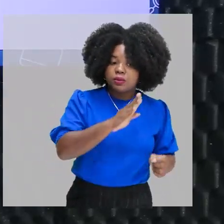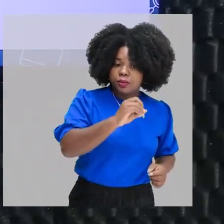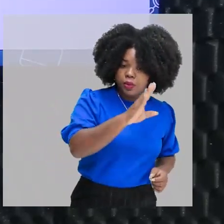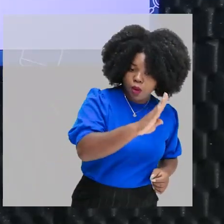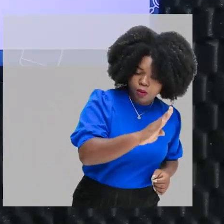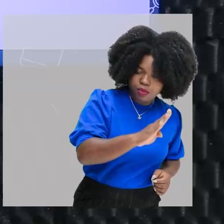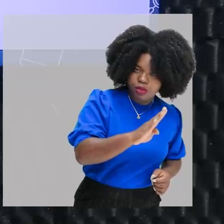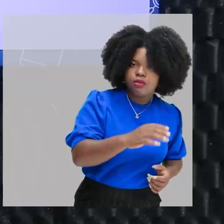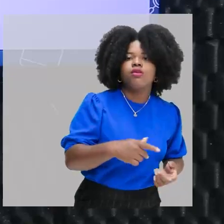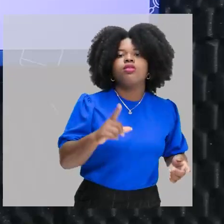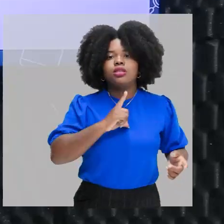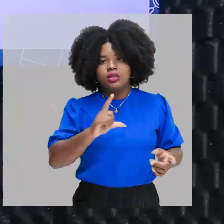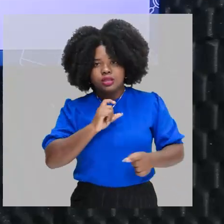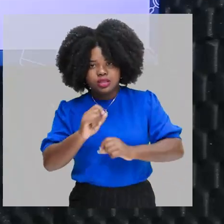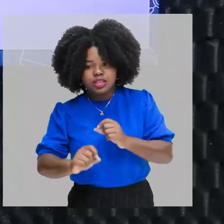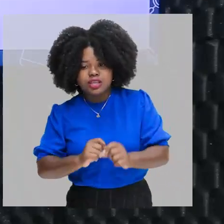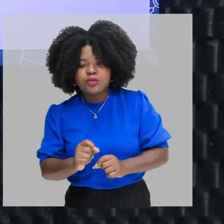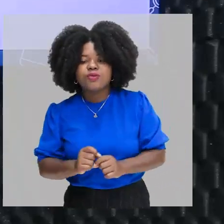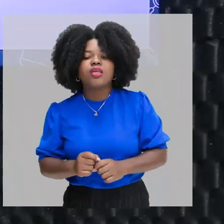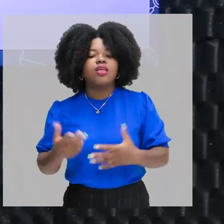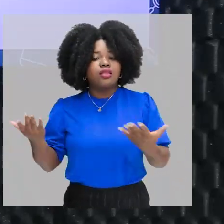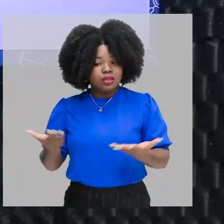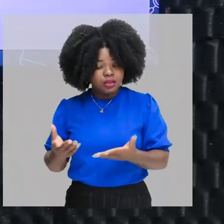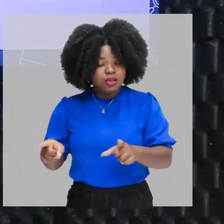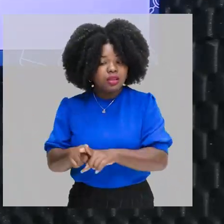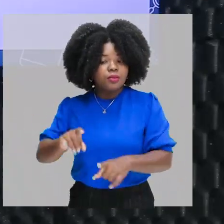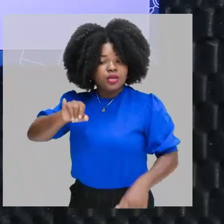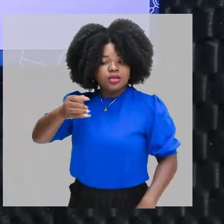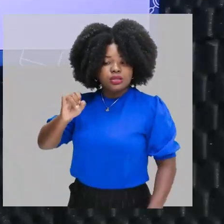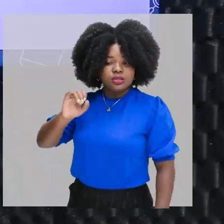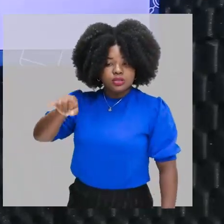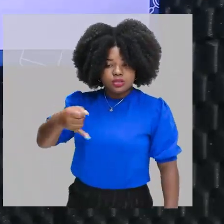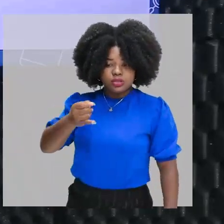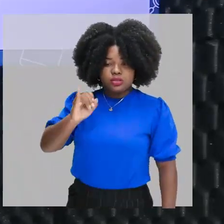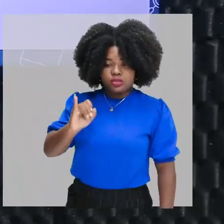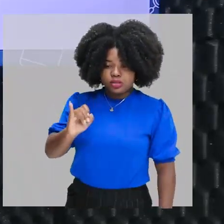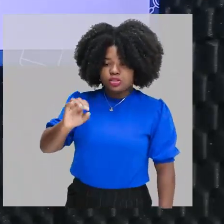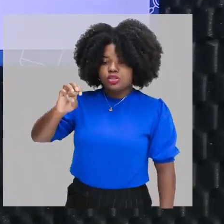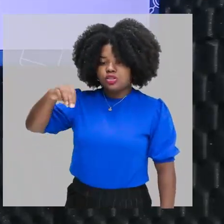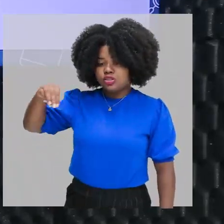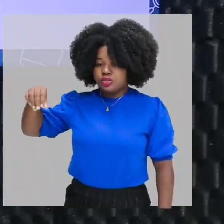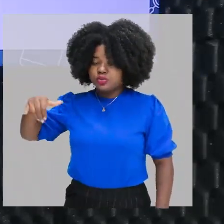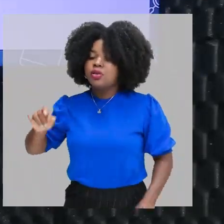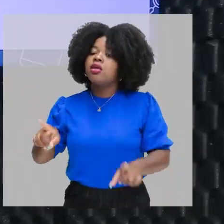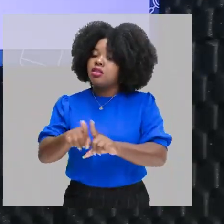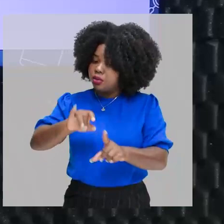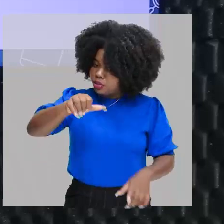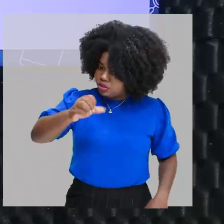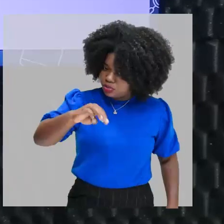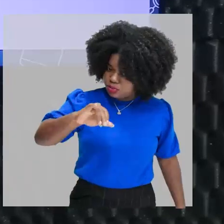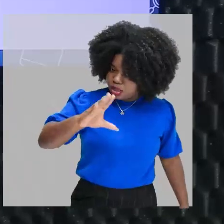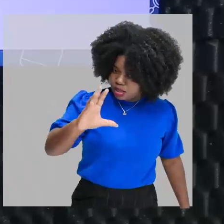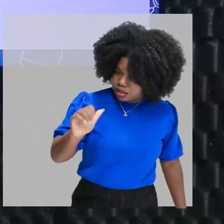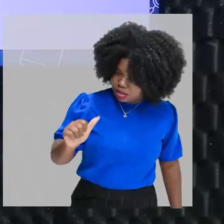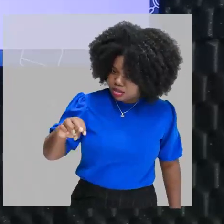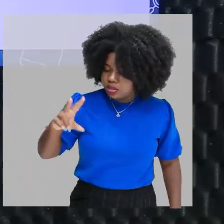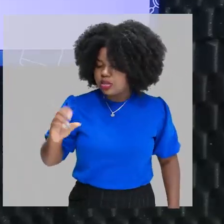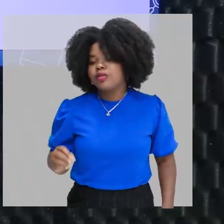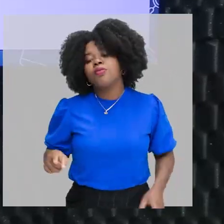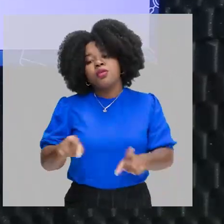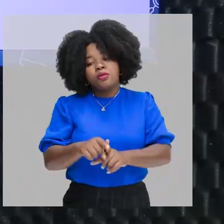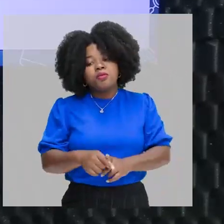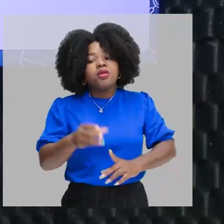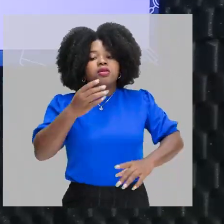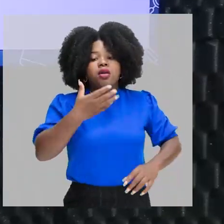uma forma reduzida de Robert, um apelido. Tá? Também é jamaicano, também é um cantor que transitava por